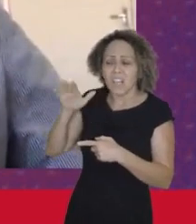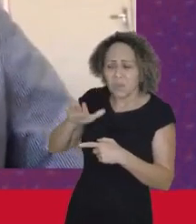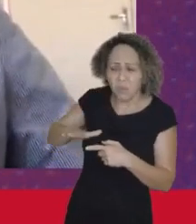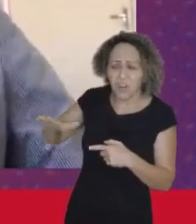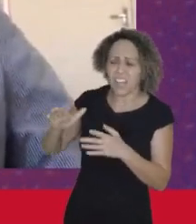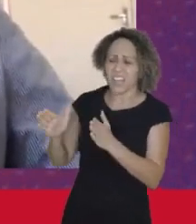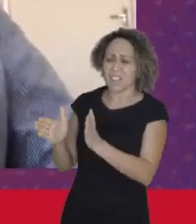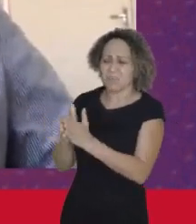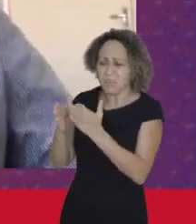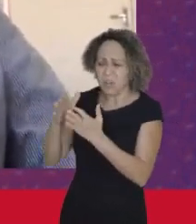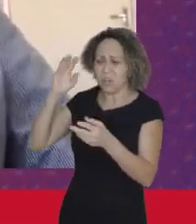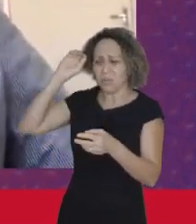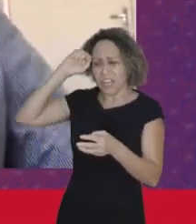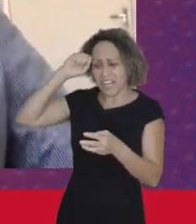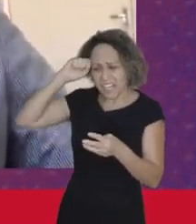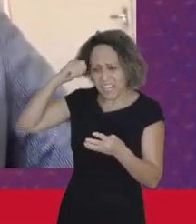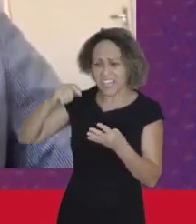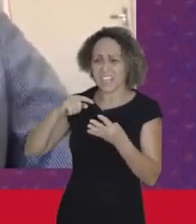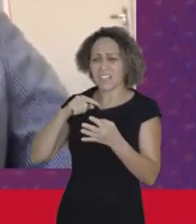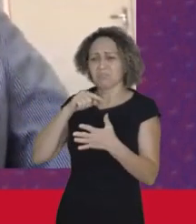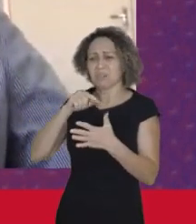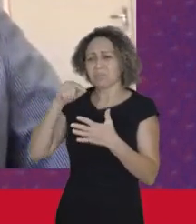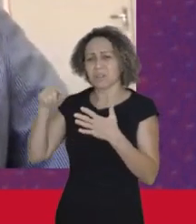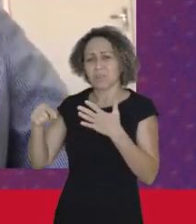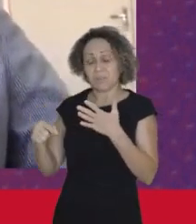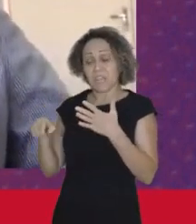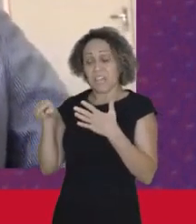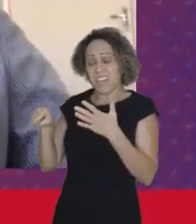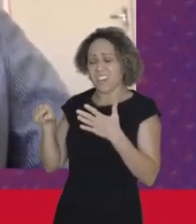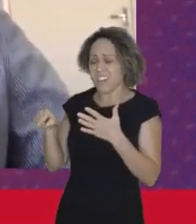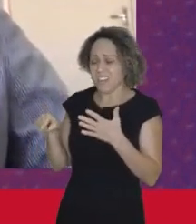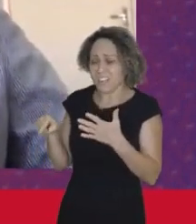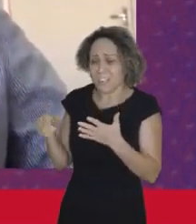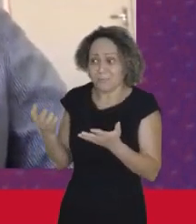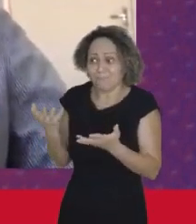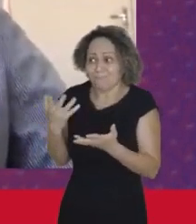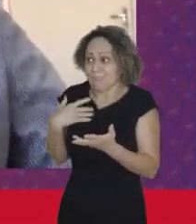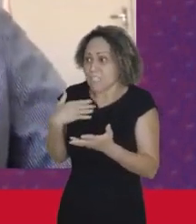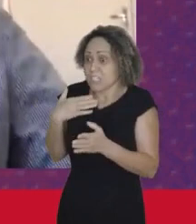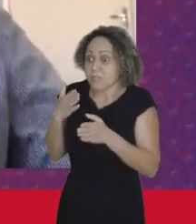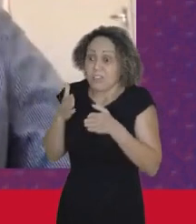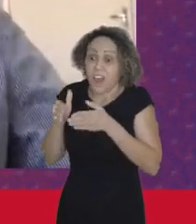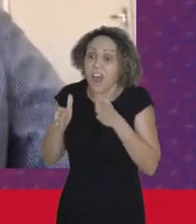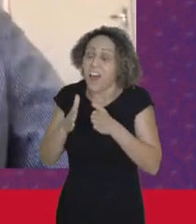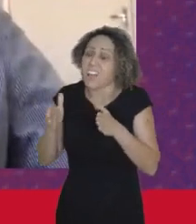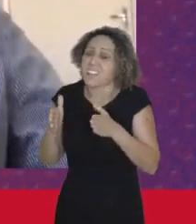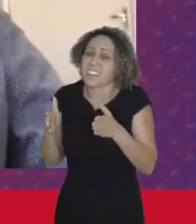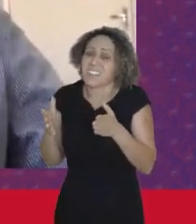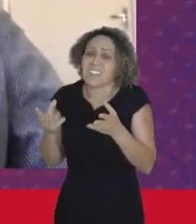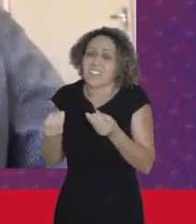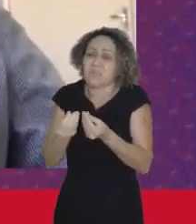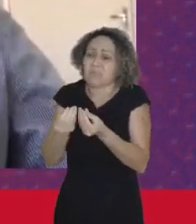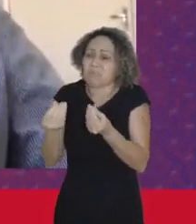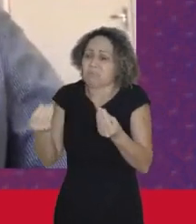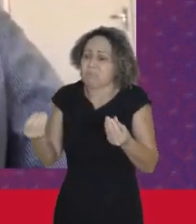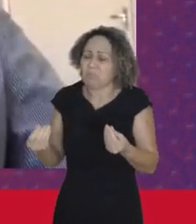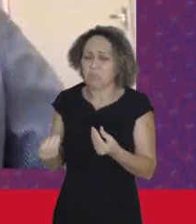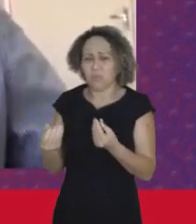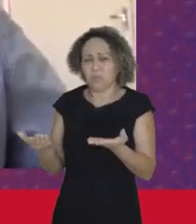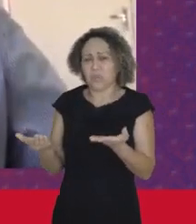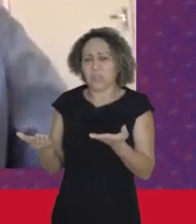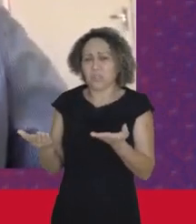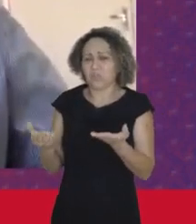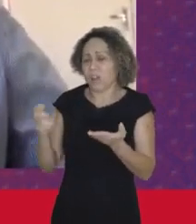baixo acesso aos bens e produtos culturais produzidos em sua comunidade,